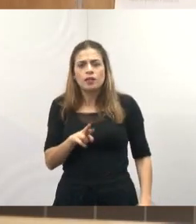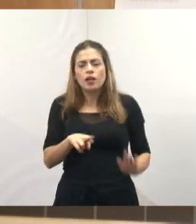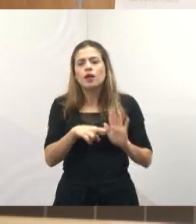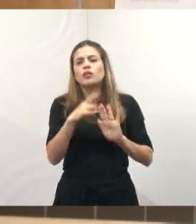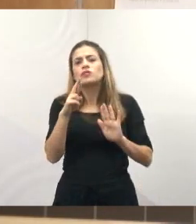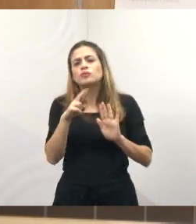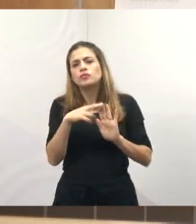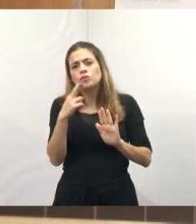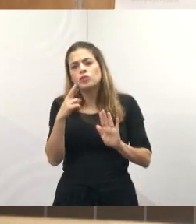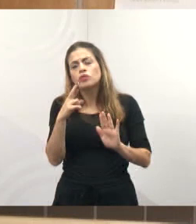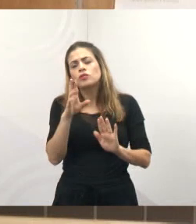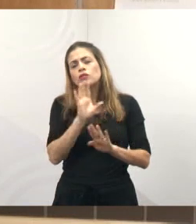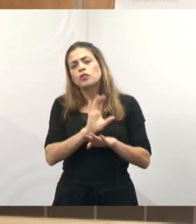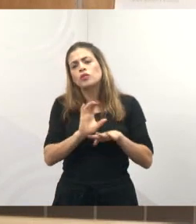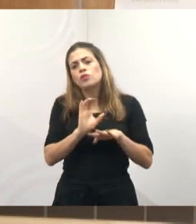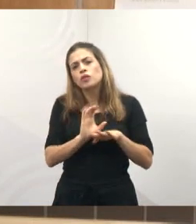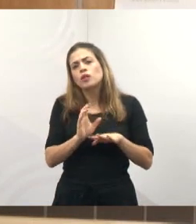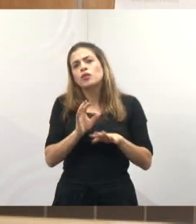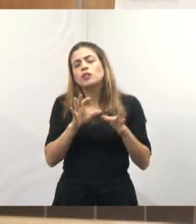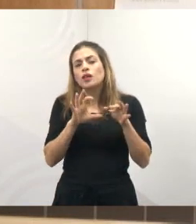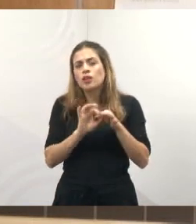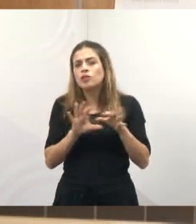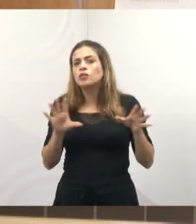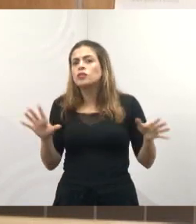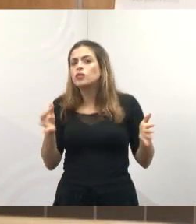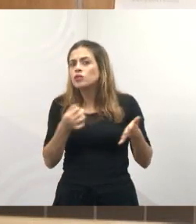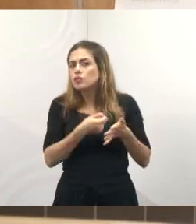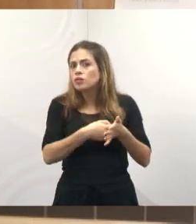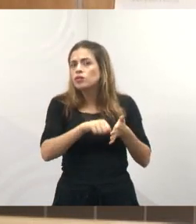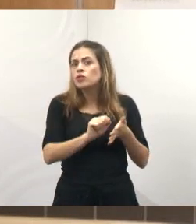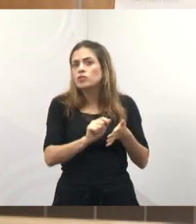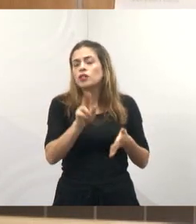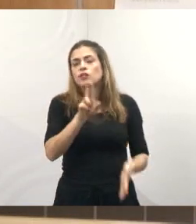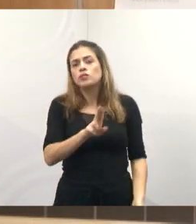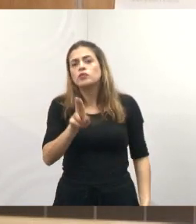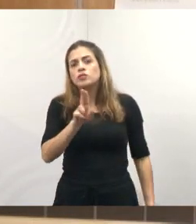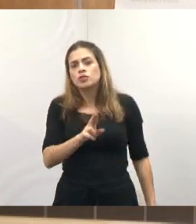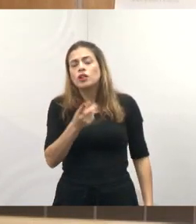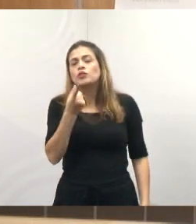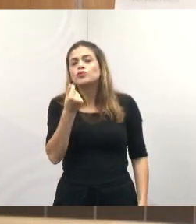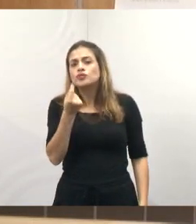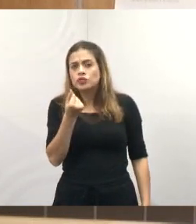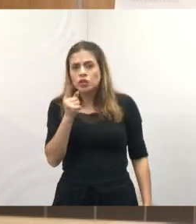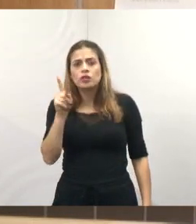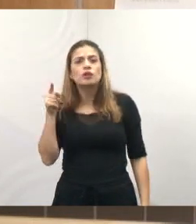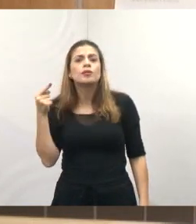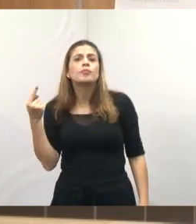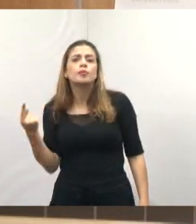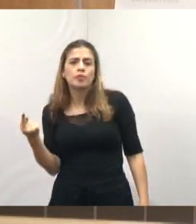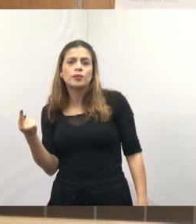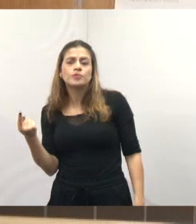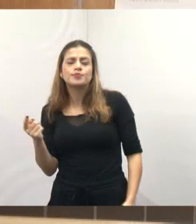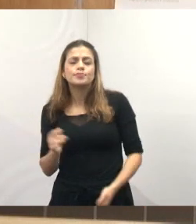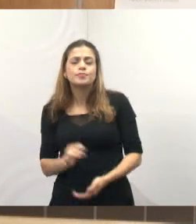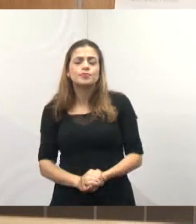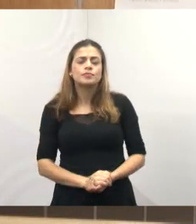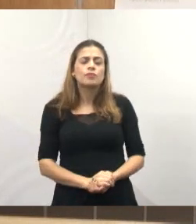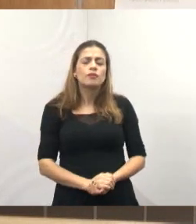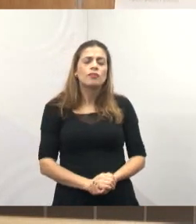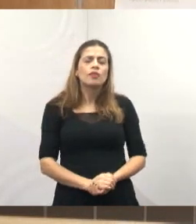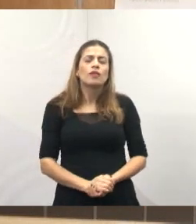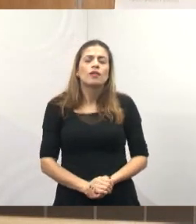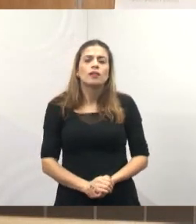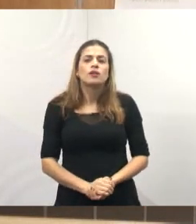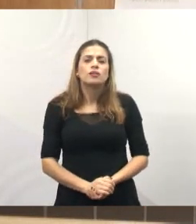resolução lá do Congresso autorizando a utilizar esse dinheiro posteriormente. O que a gente percebe